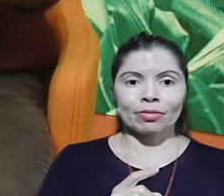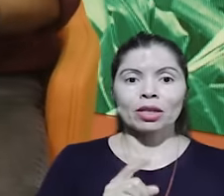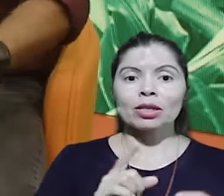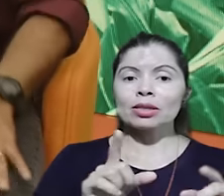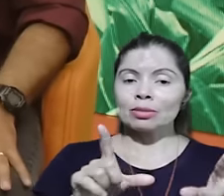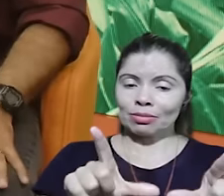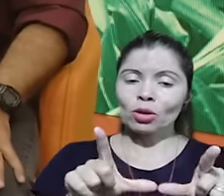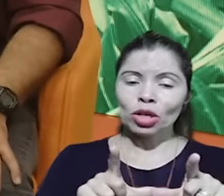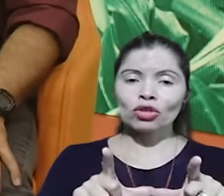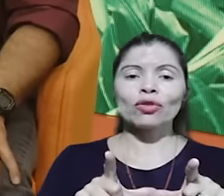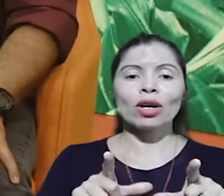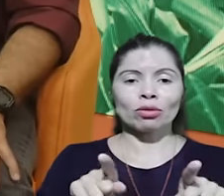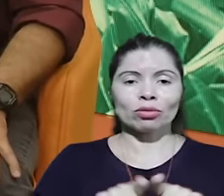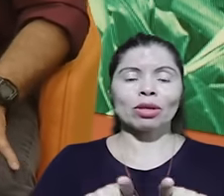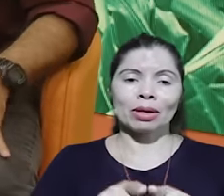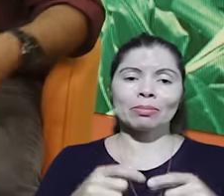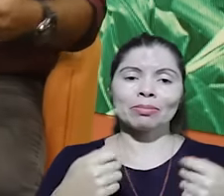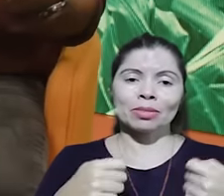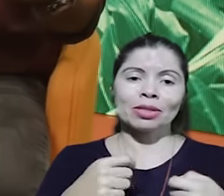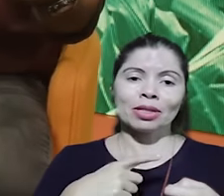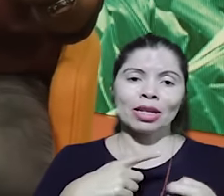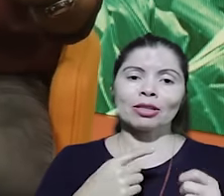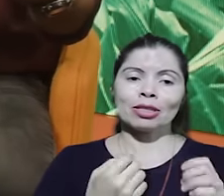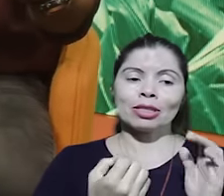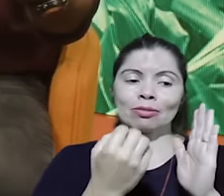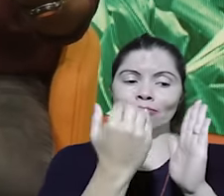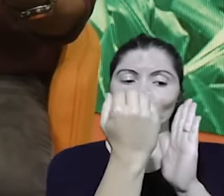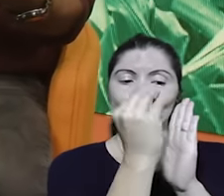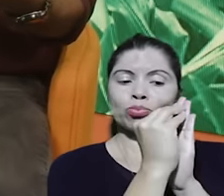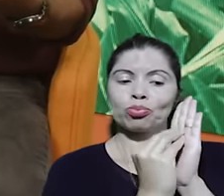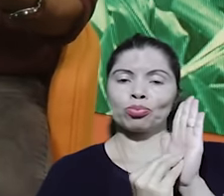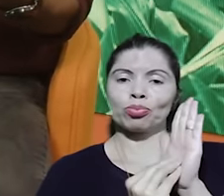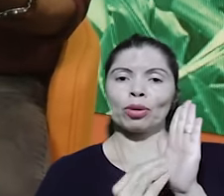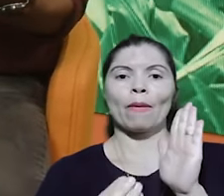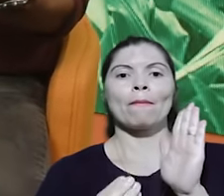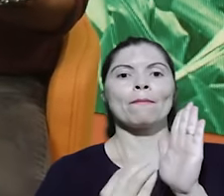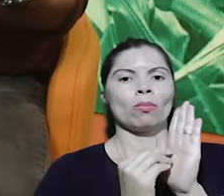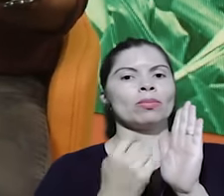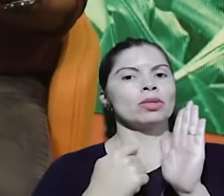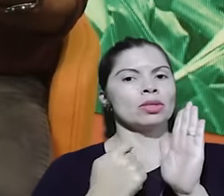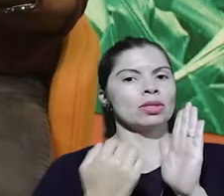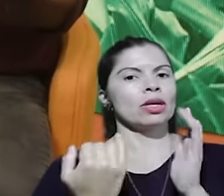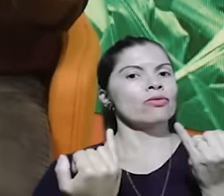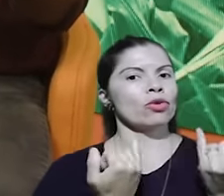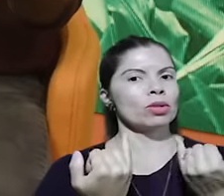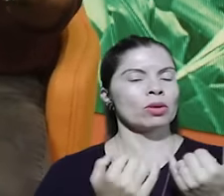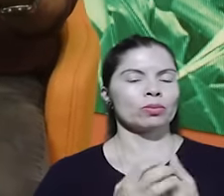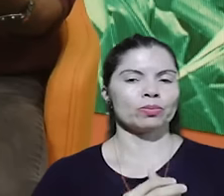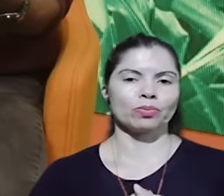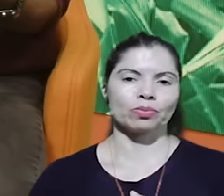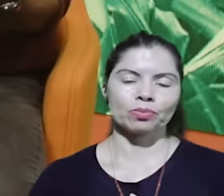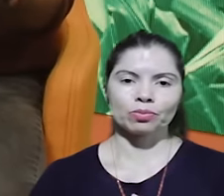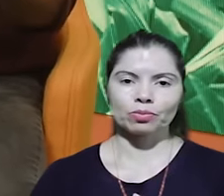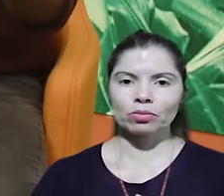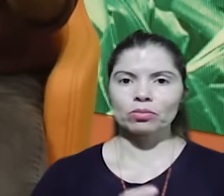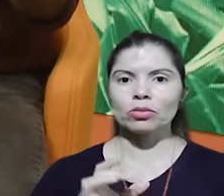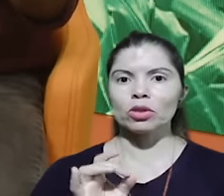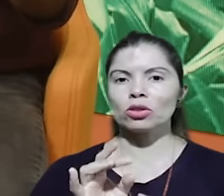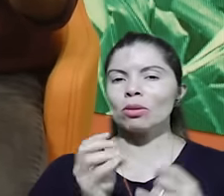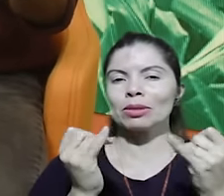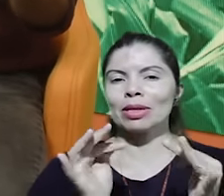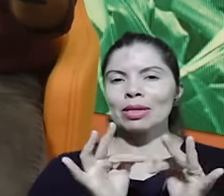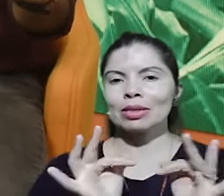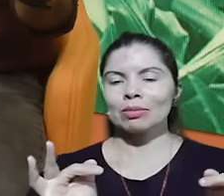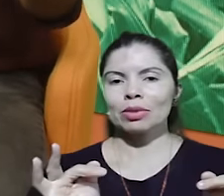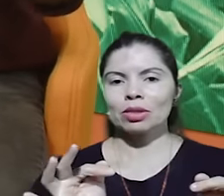também precisa ter a sua identificação eh só pegando um raciocínio muito simples do que é a nota fiscal eletrônica ela é